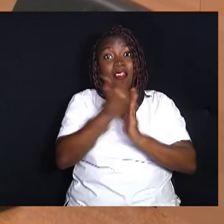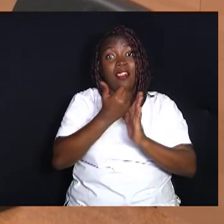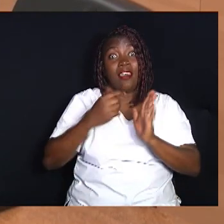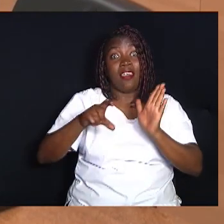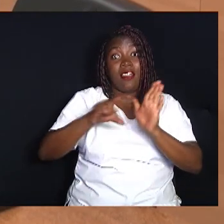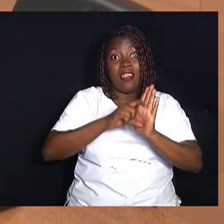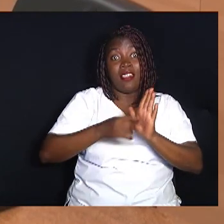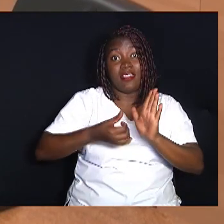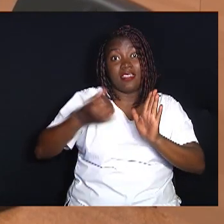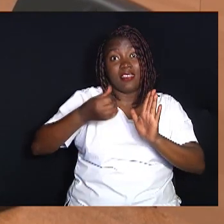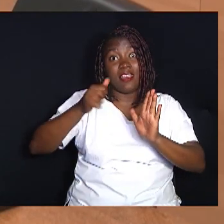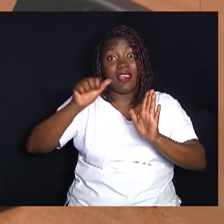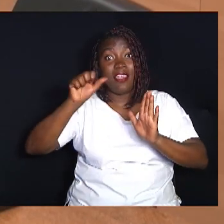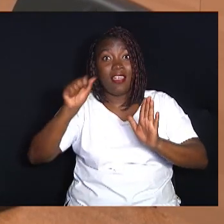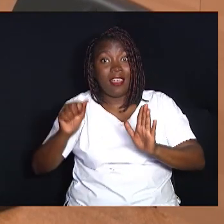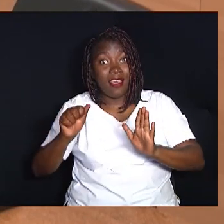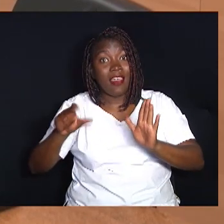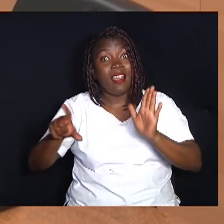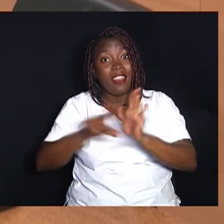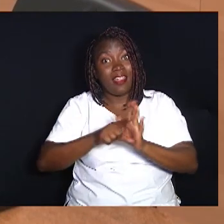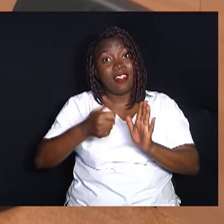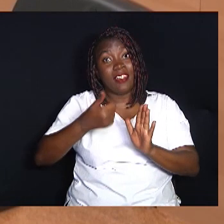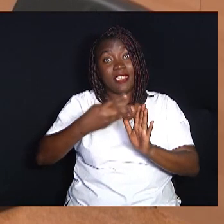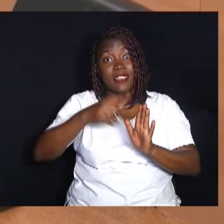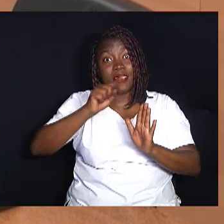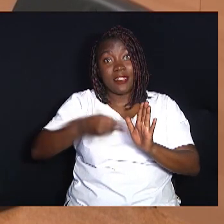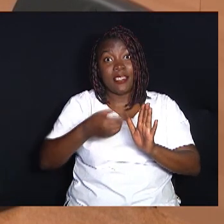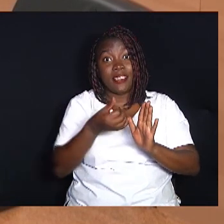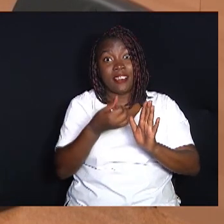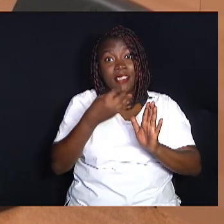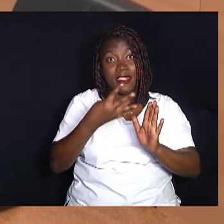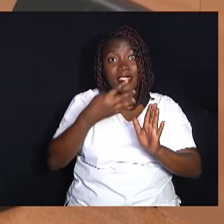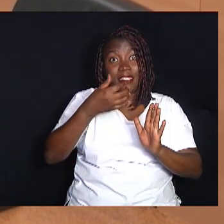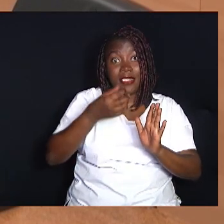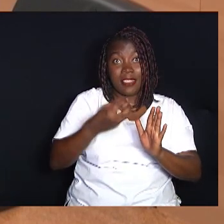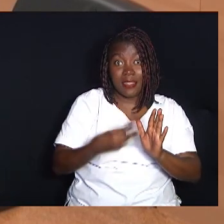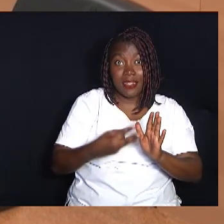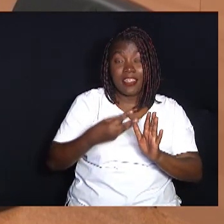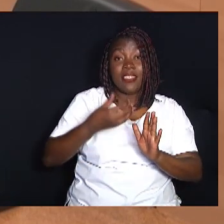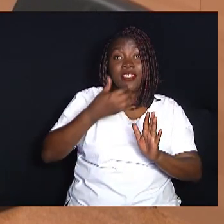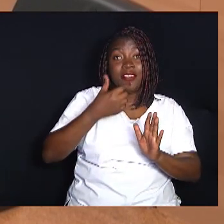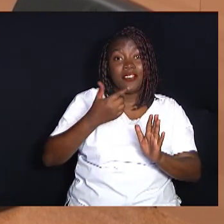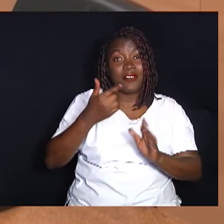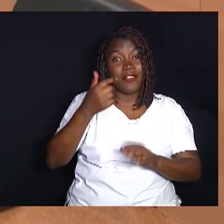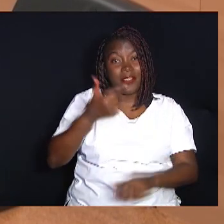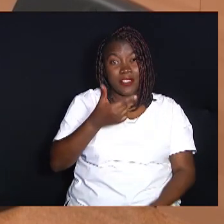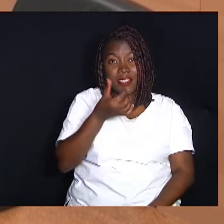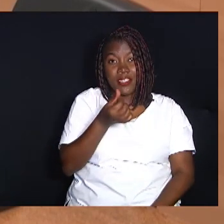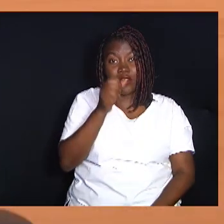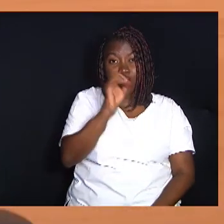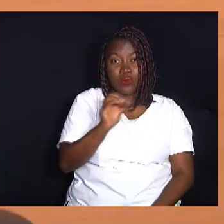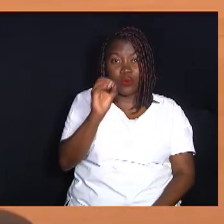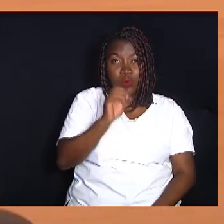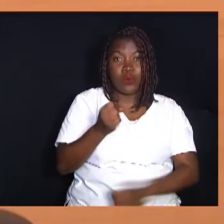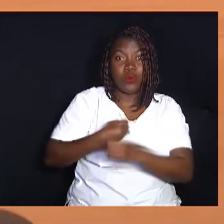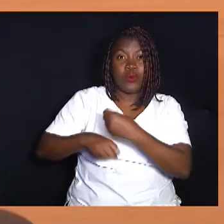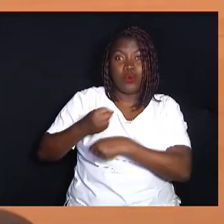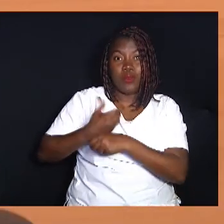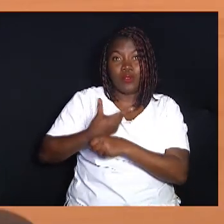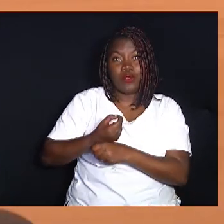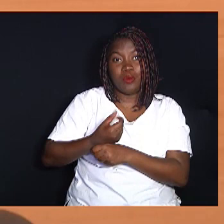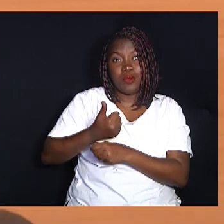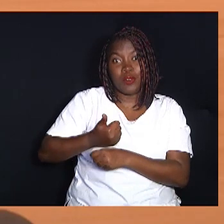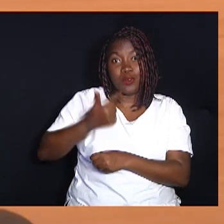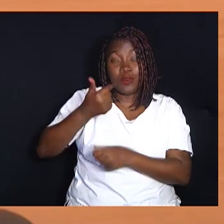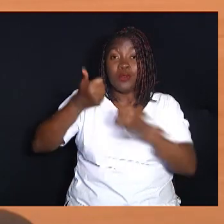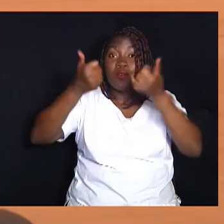Lei número 14.453, de 23 de outubro de 2012, que dispõe sobre a criação do